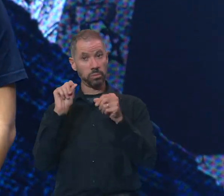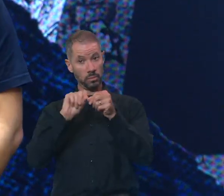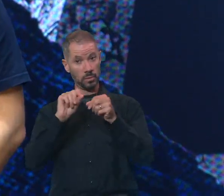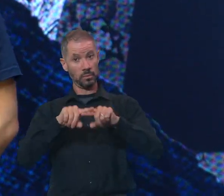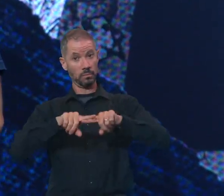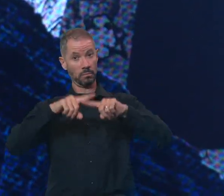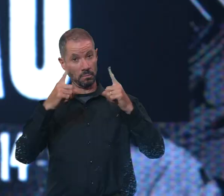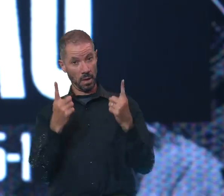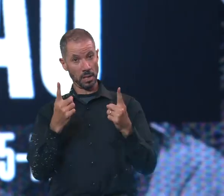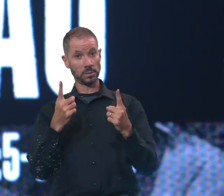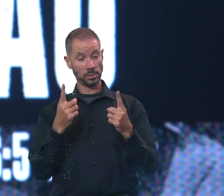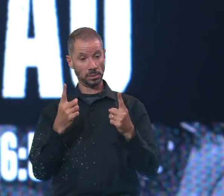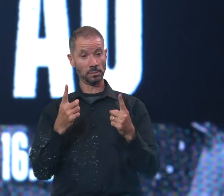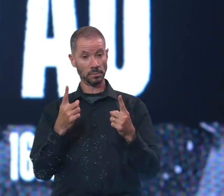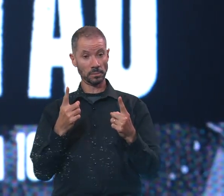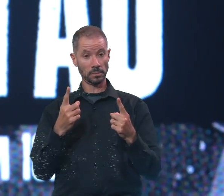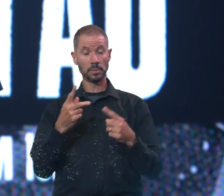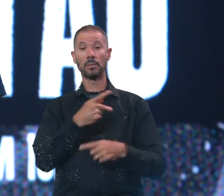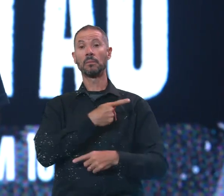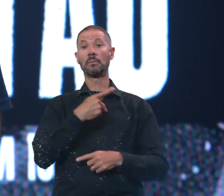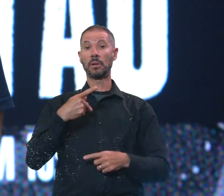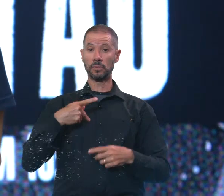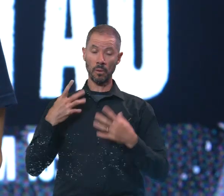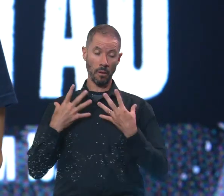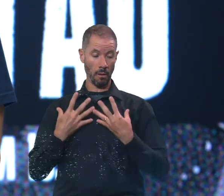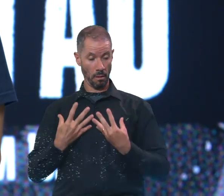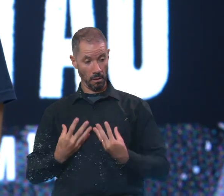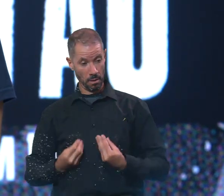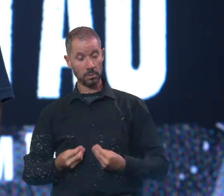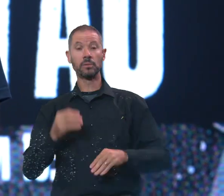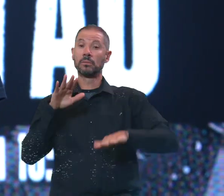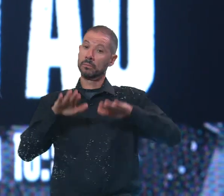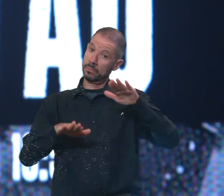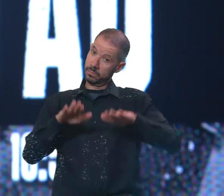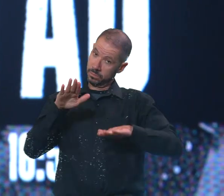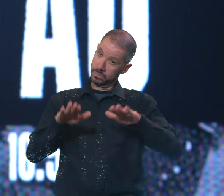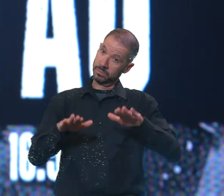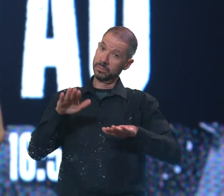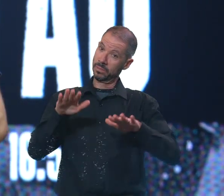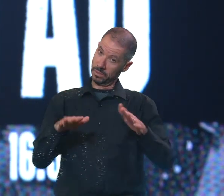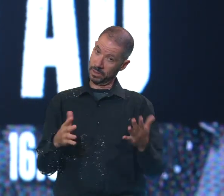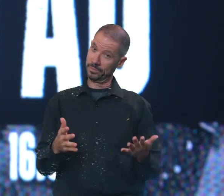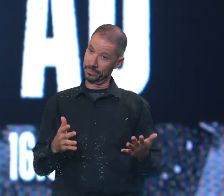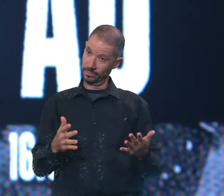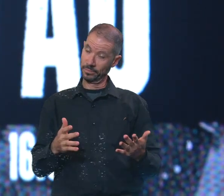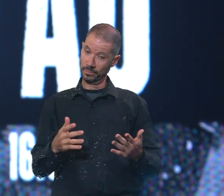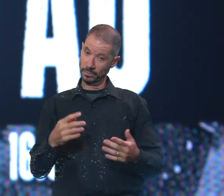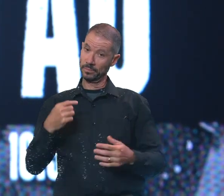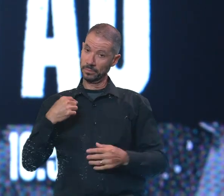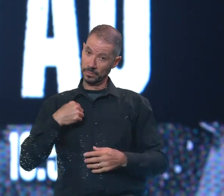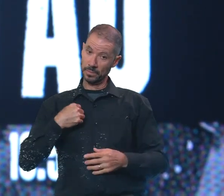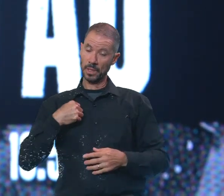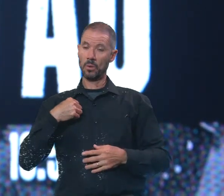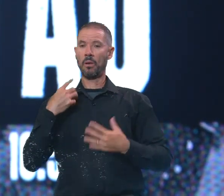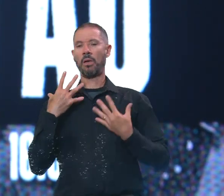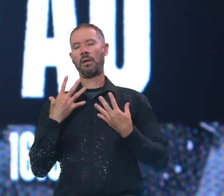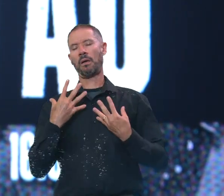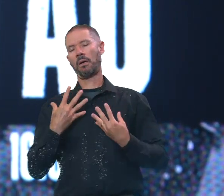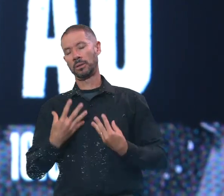mas, por incrível que pareça, os pastores também cansam, de vez em quando. E eu estava